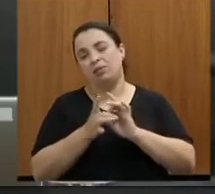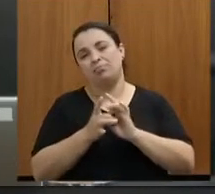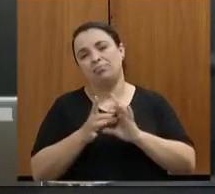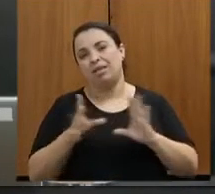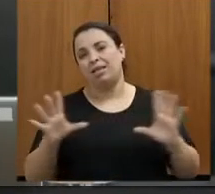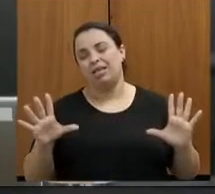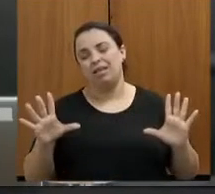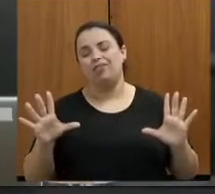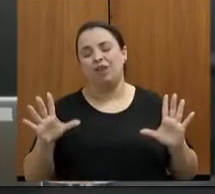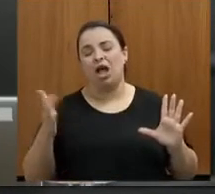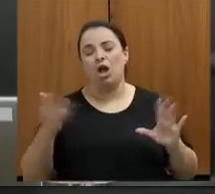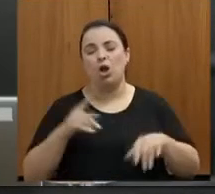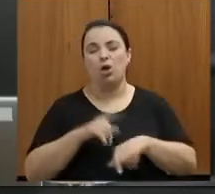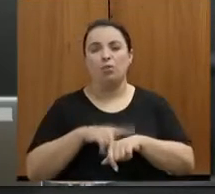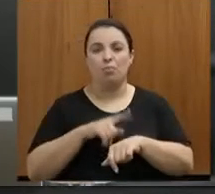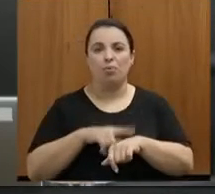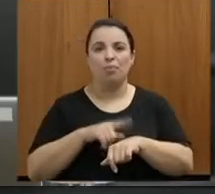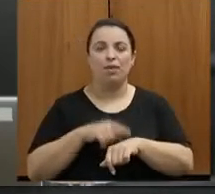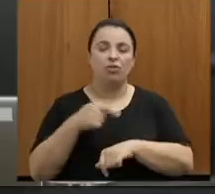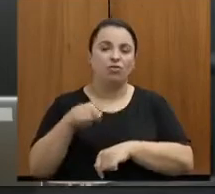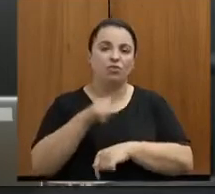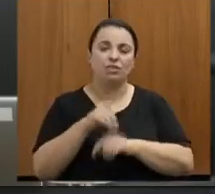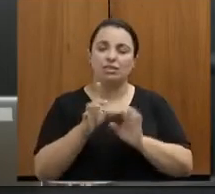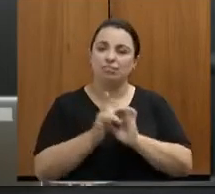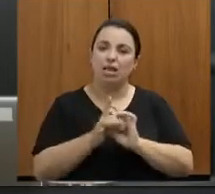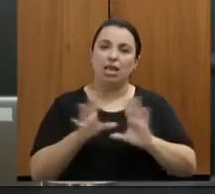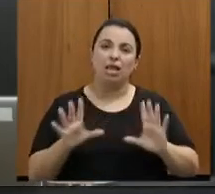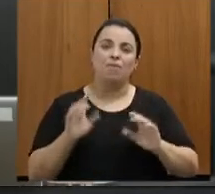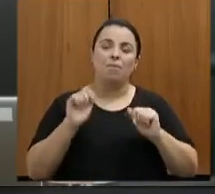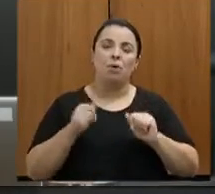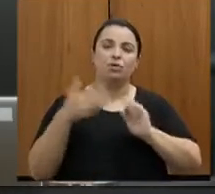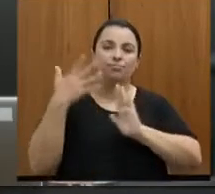deixo esse espaço para que os senhores possam apresentar.